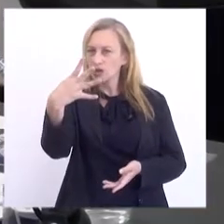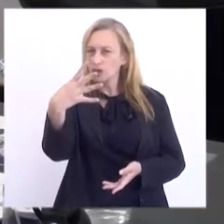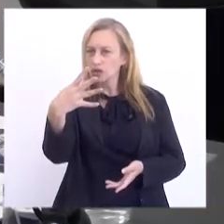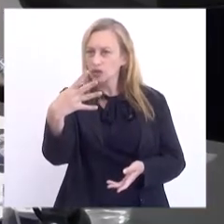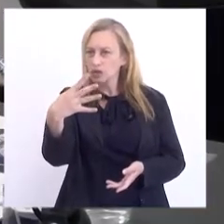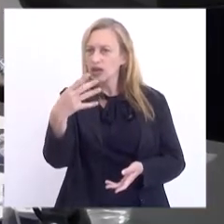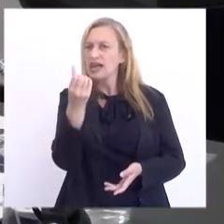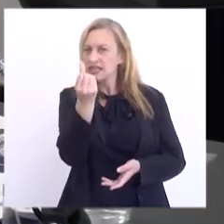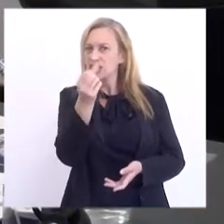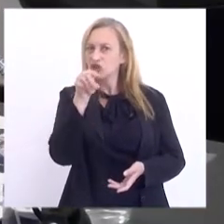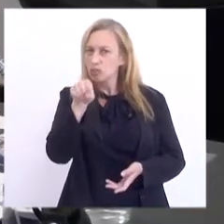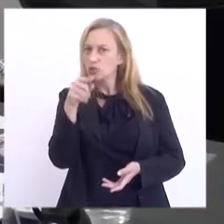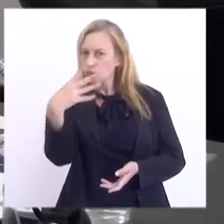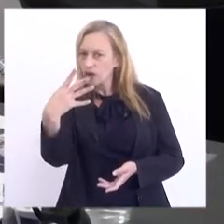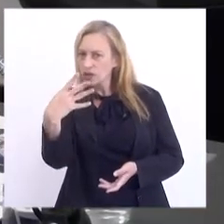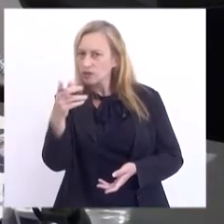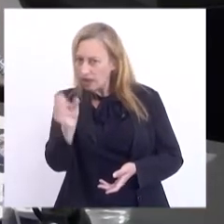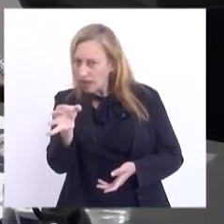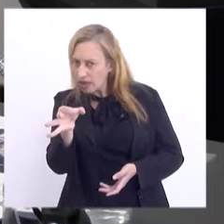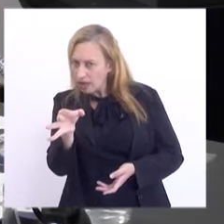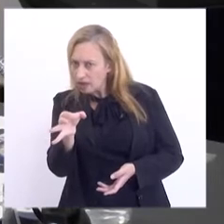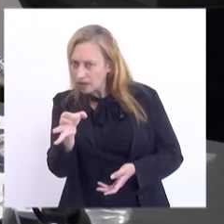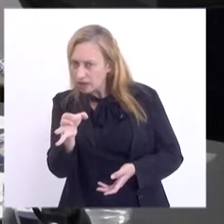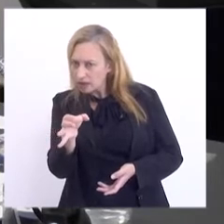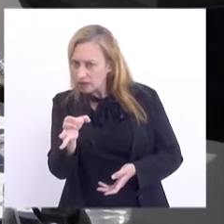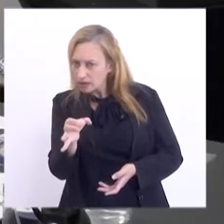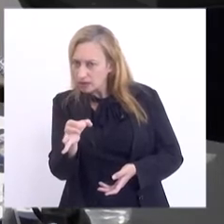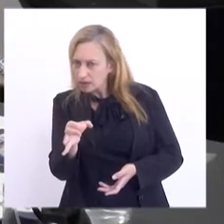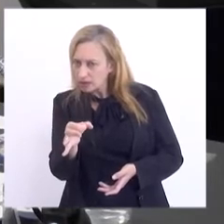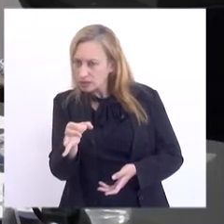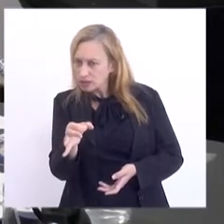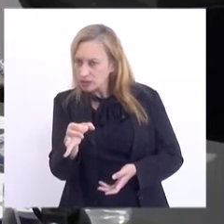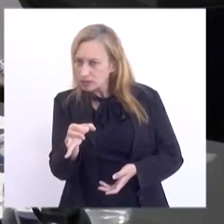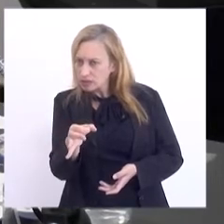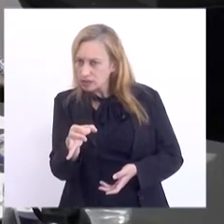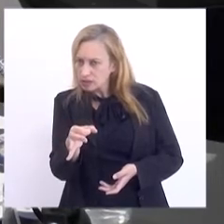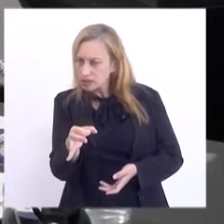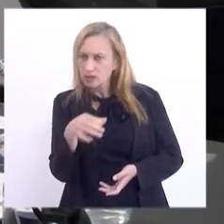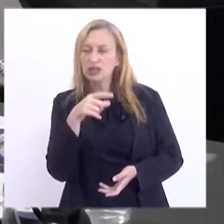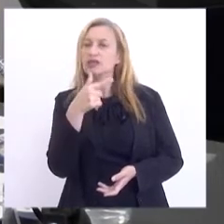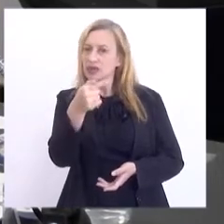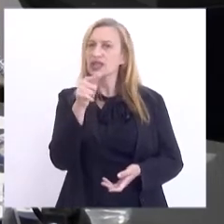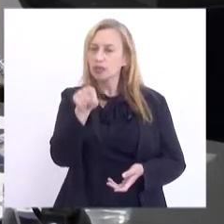7.46. 4 preço nosso